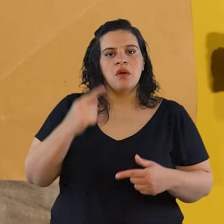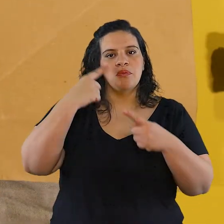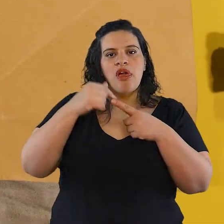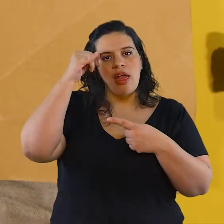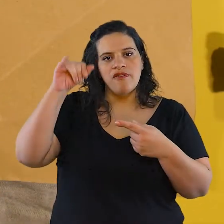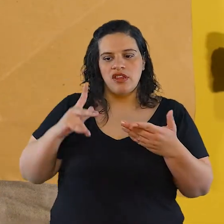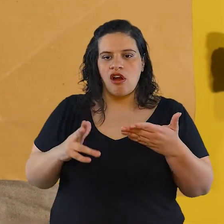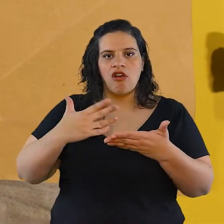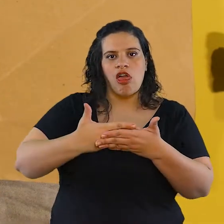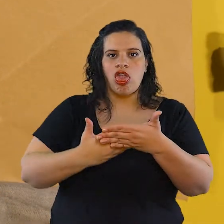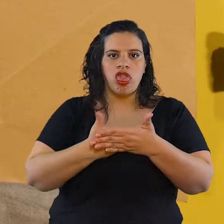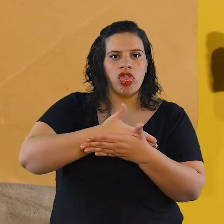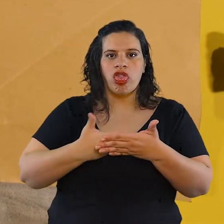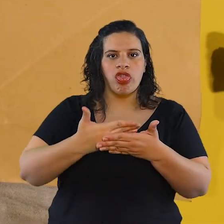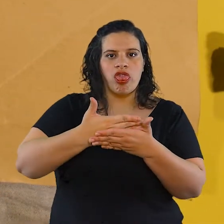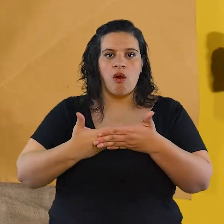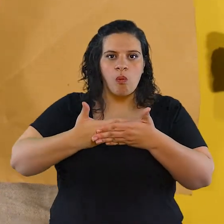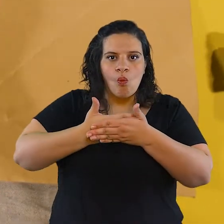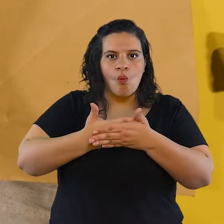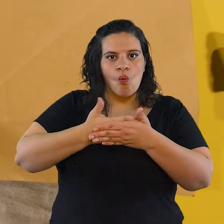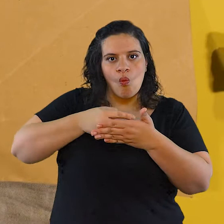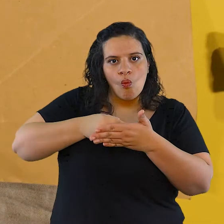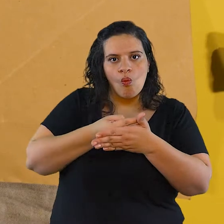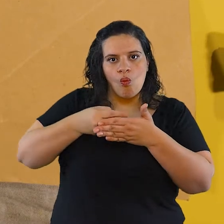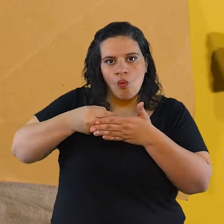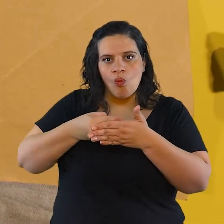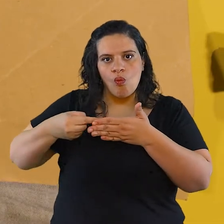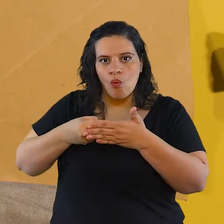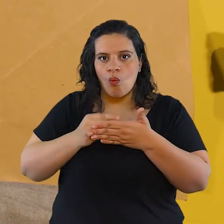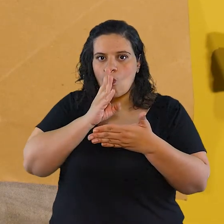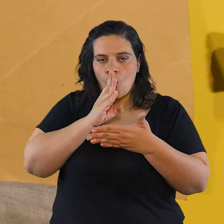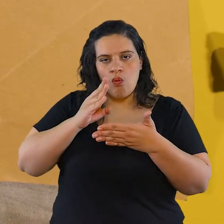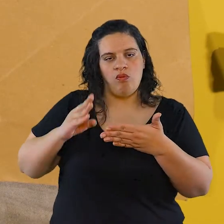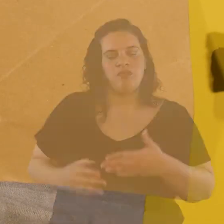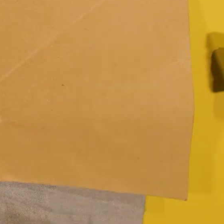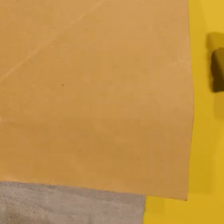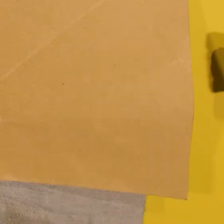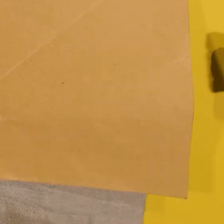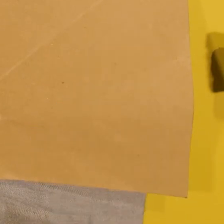para a modelagem não andar. Então, coloquei aqui rente a